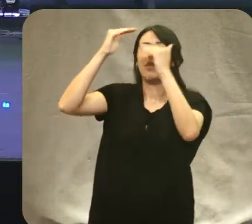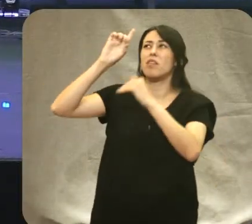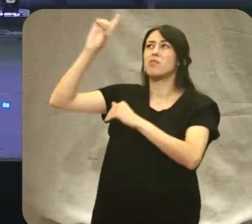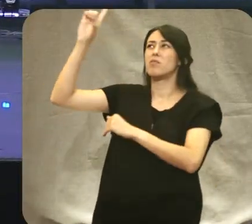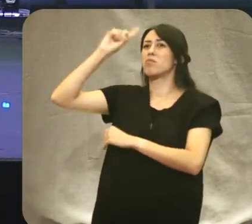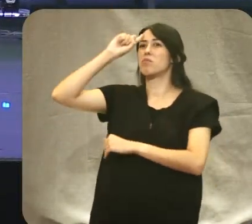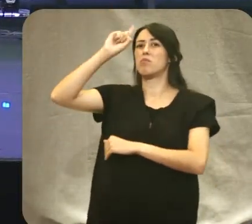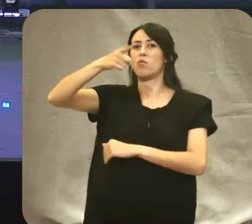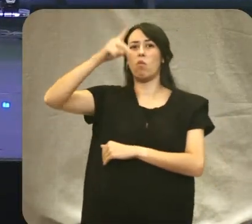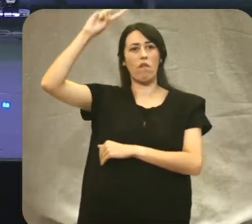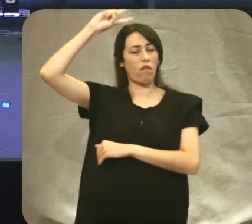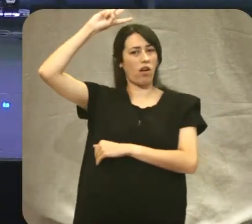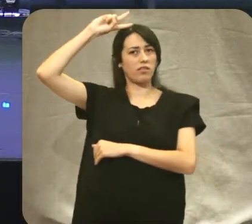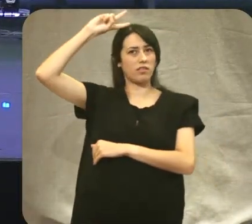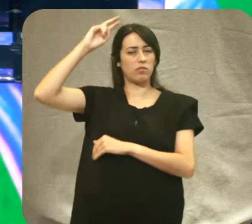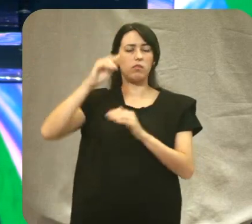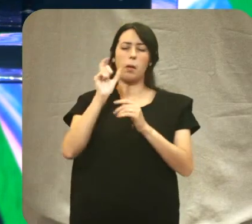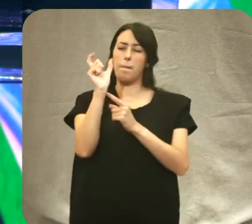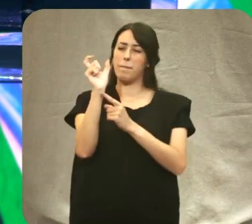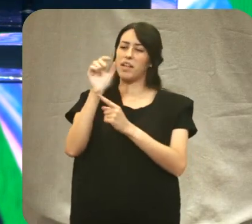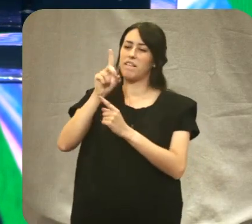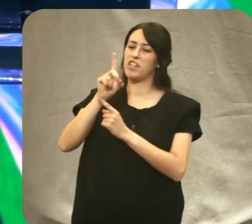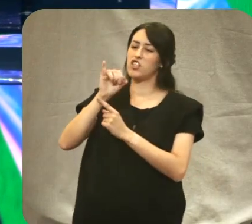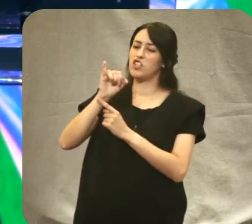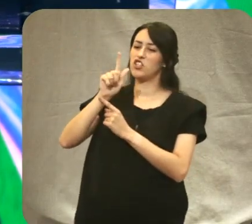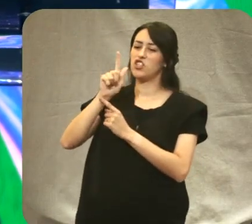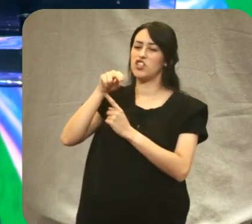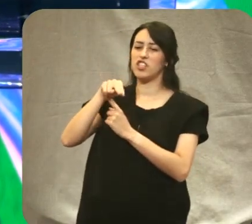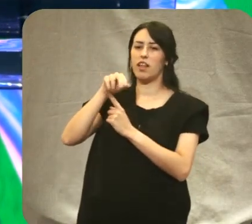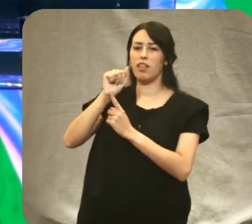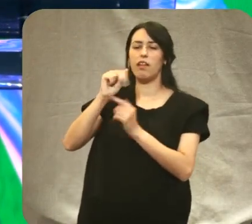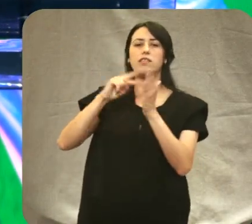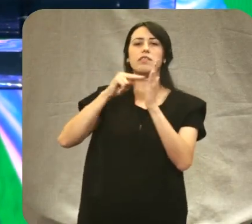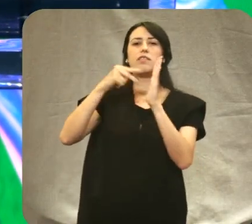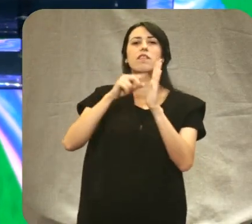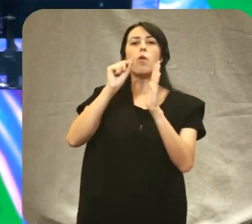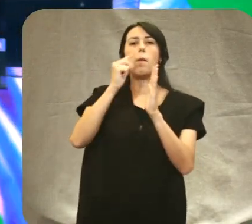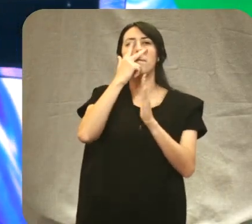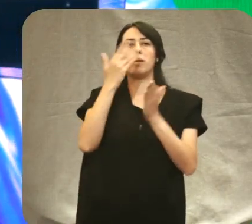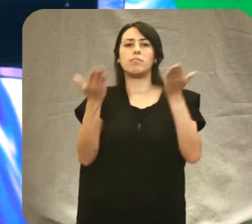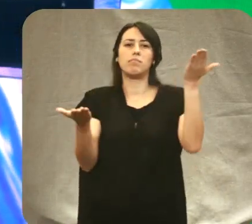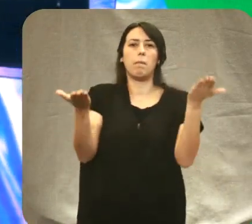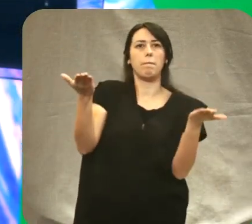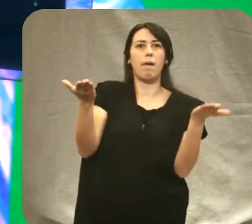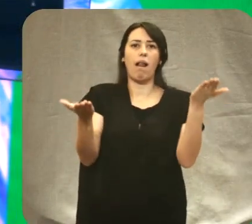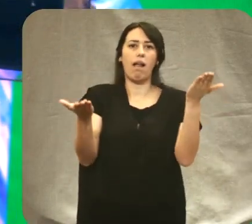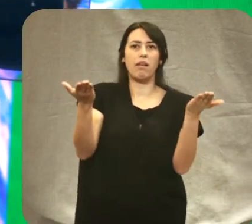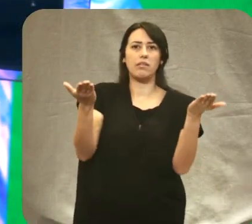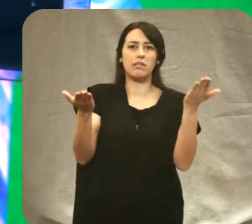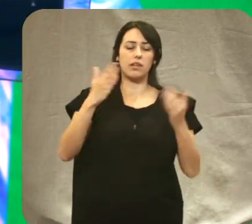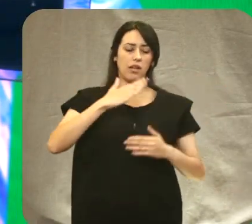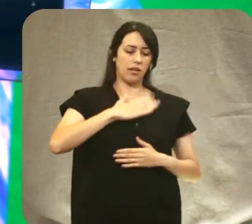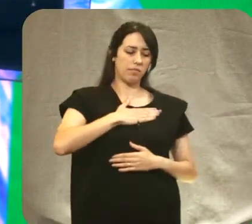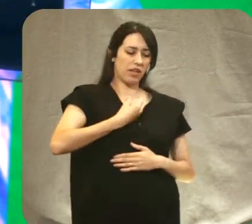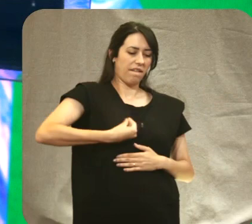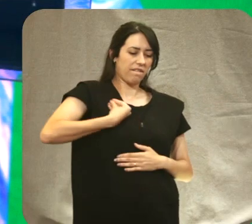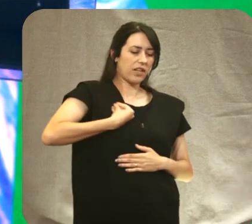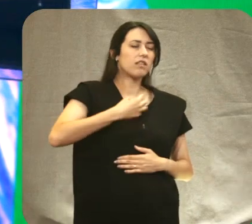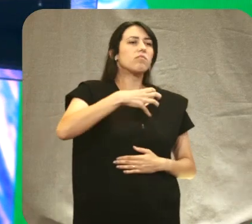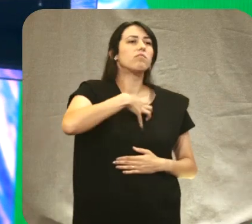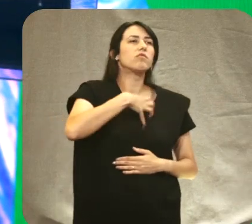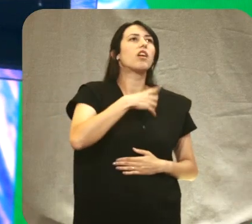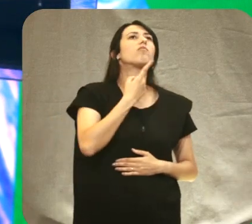digna aqui, ela funciona como uma espécie de balança. Significa isso: quando eu ponho de lado o meu estilo de vida